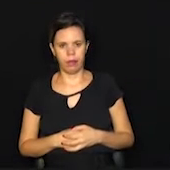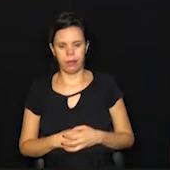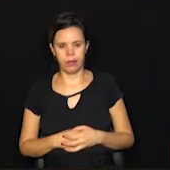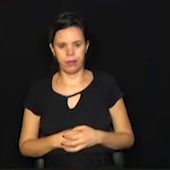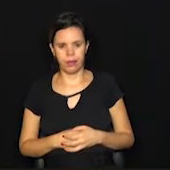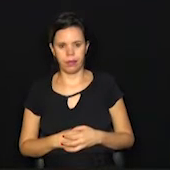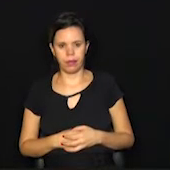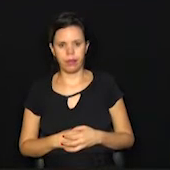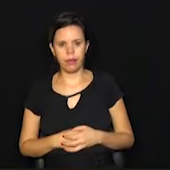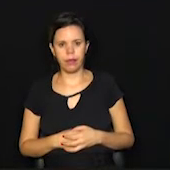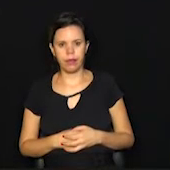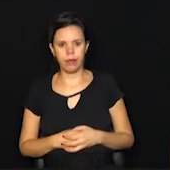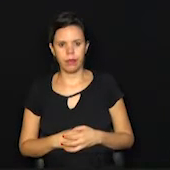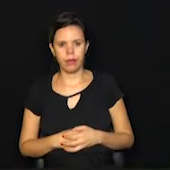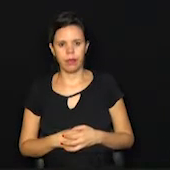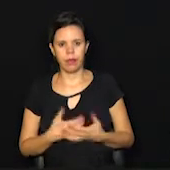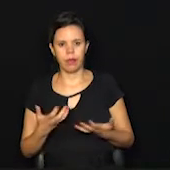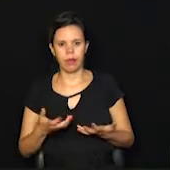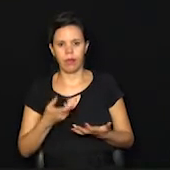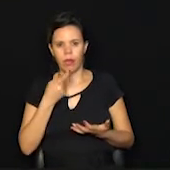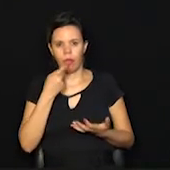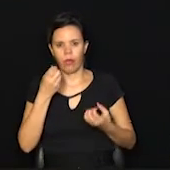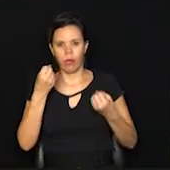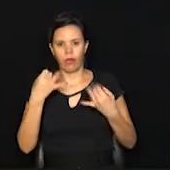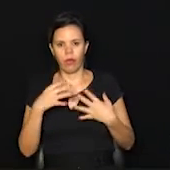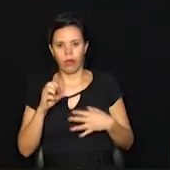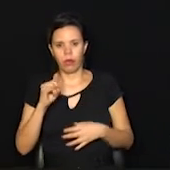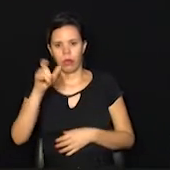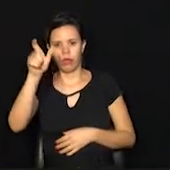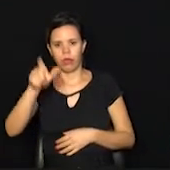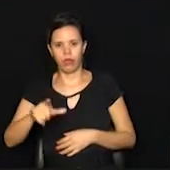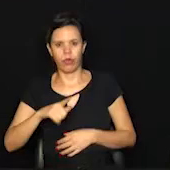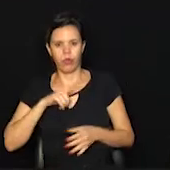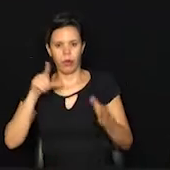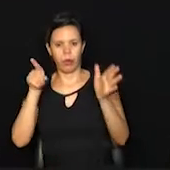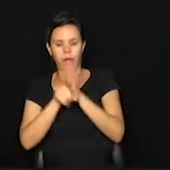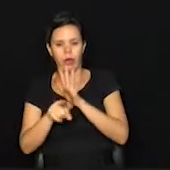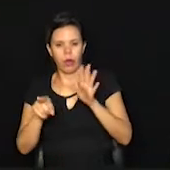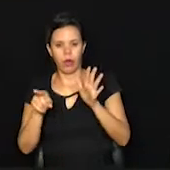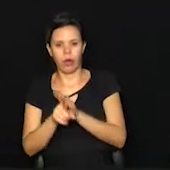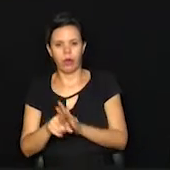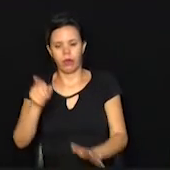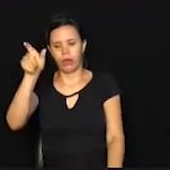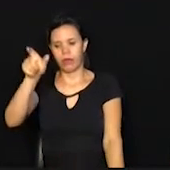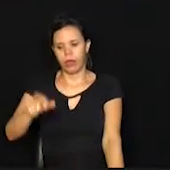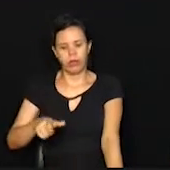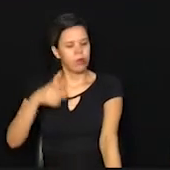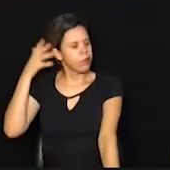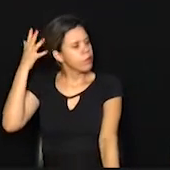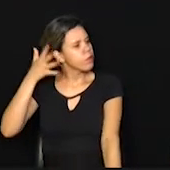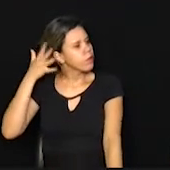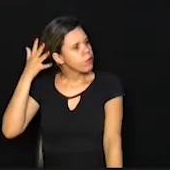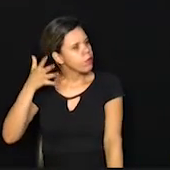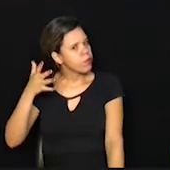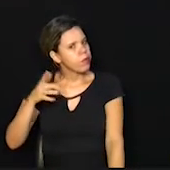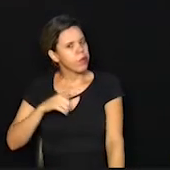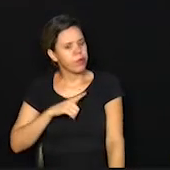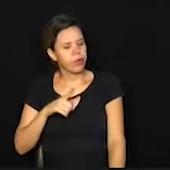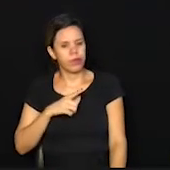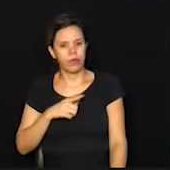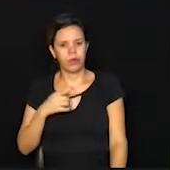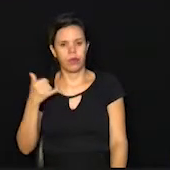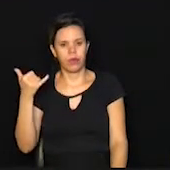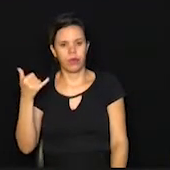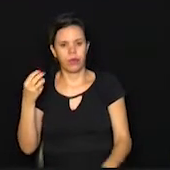Antes também de iniciar quero dizer que se alguém tiver alguma pergunta para fazer para o nosso debatedor a gente tem o